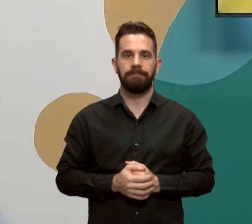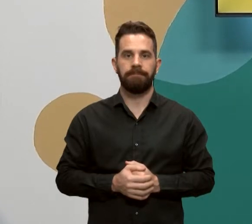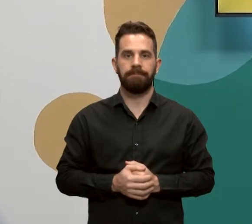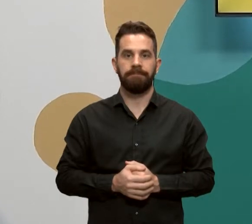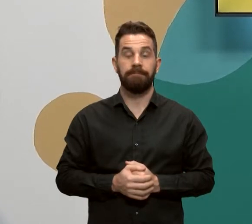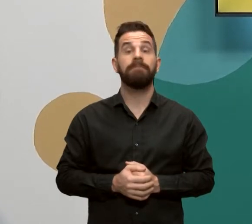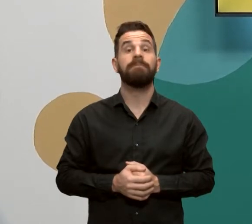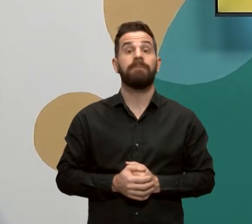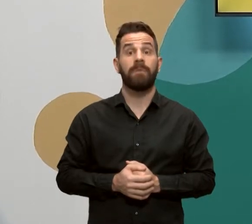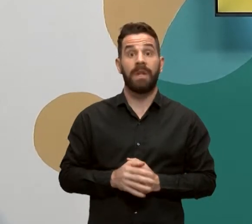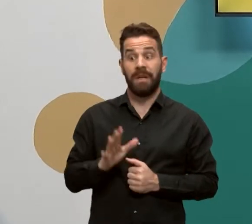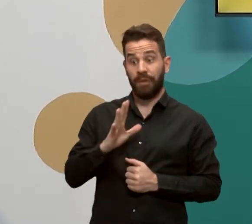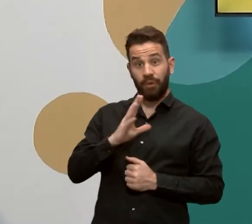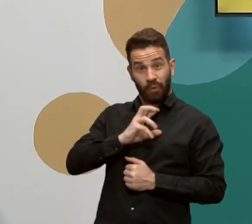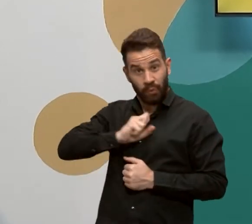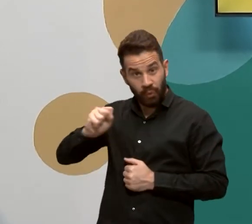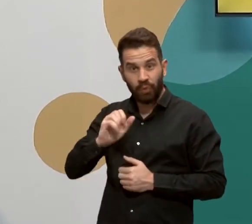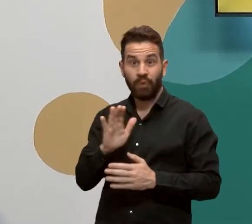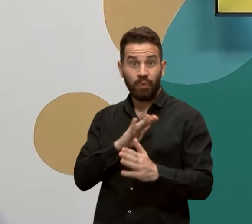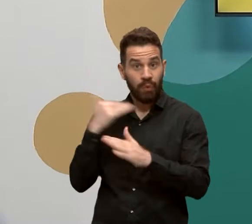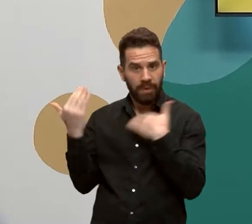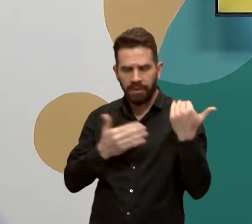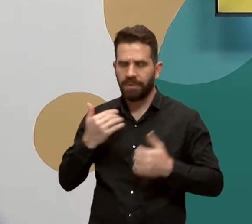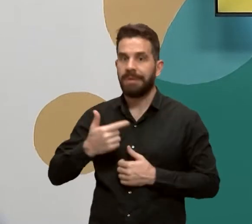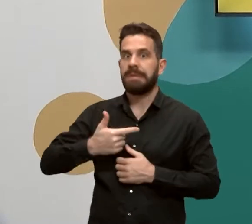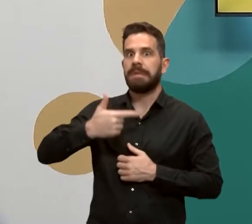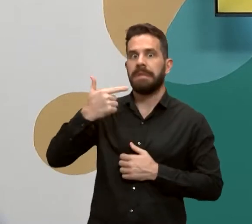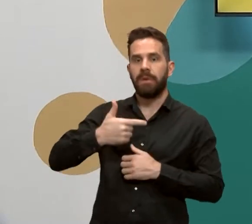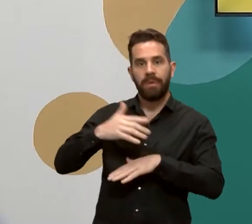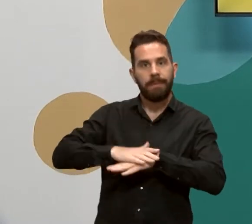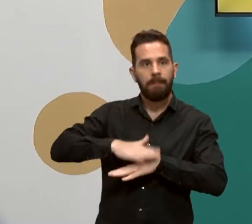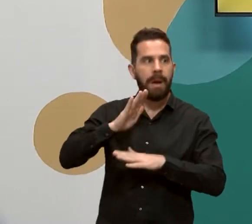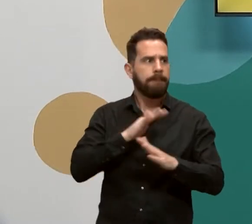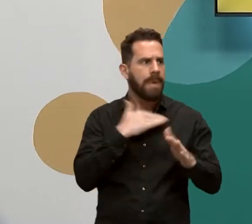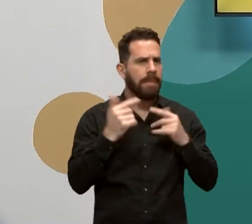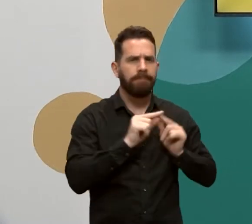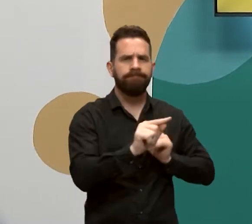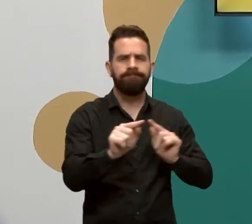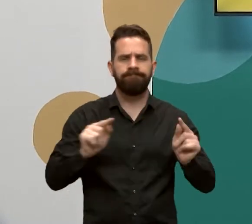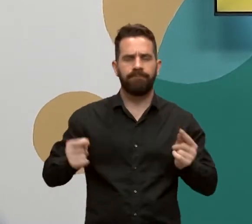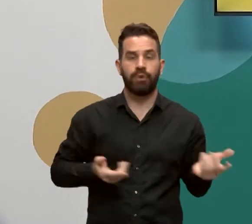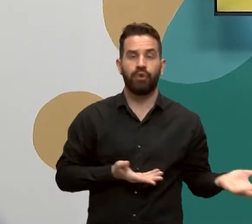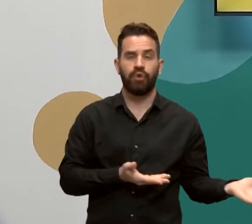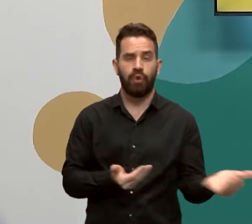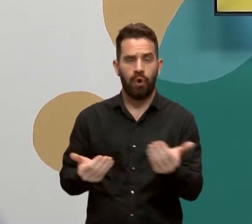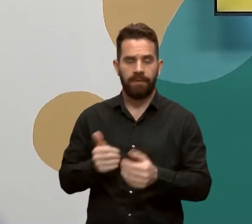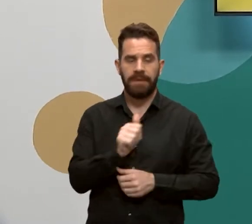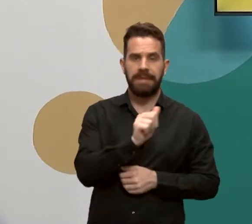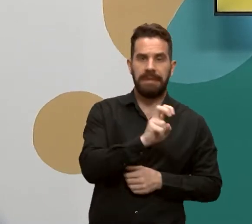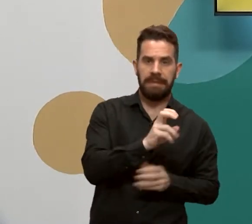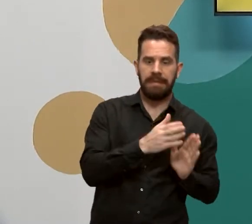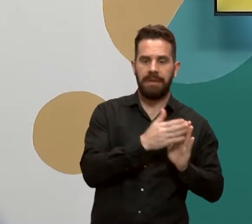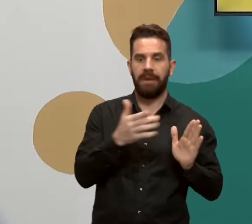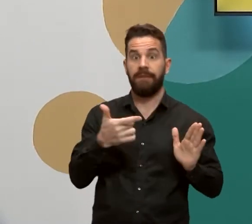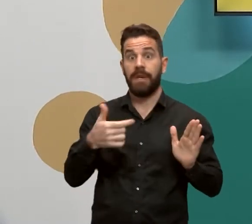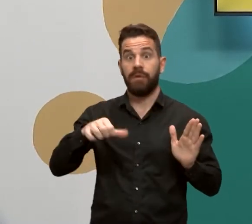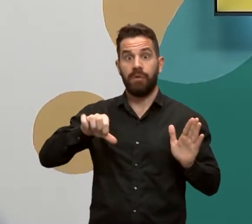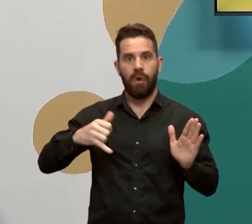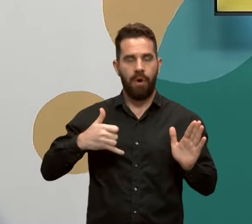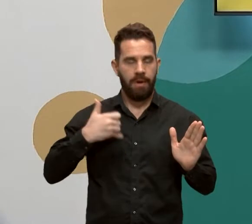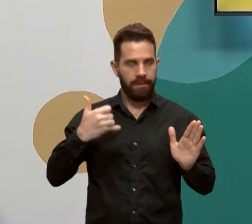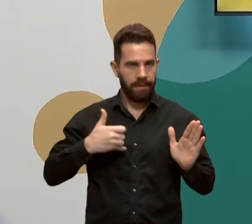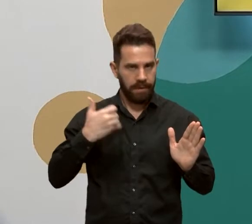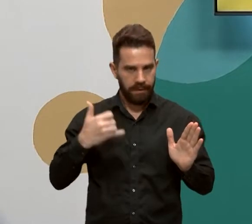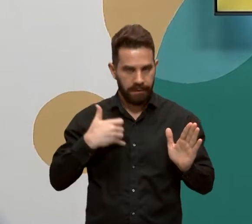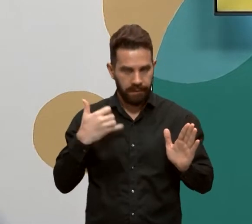O suicídio é a segunda maior causa de morte entre jovens de 15 e 29 anos, atrás